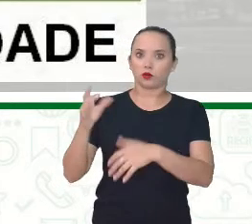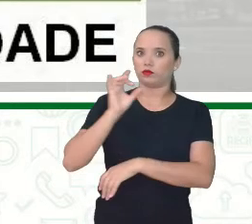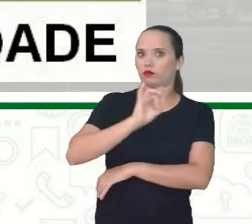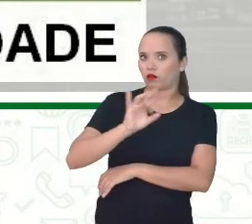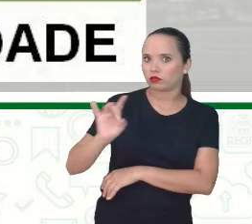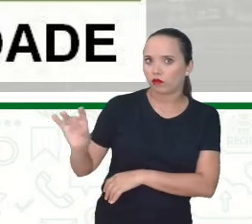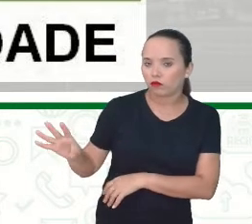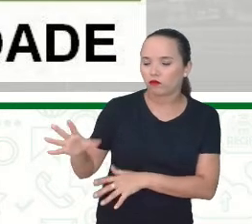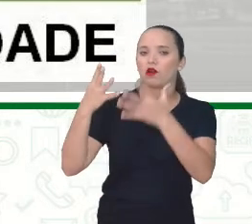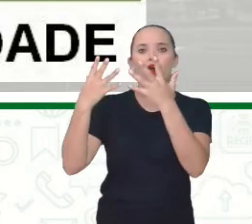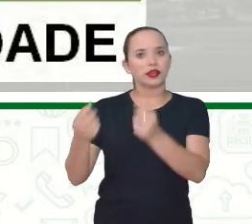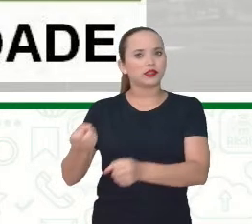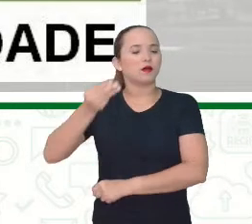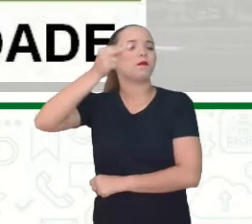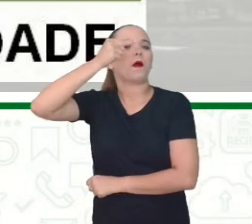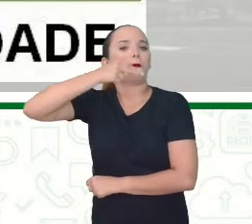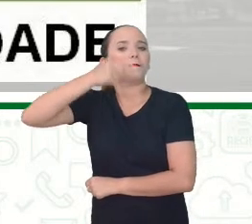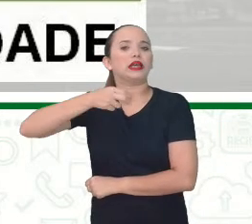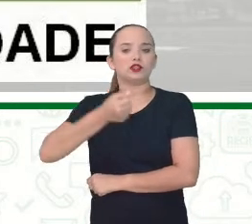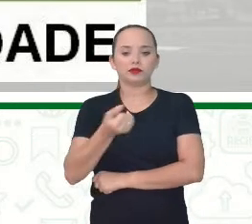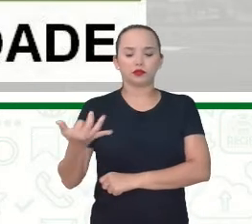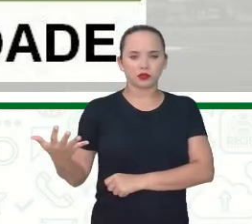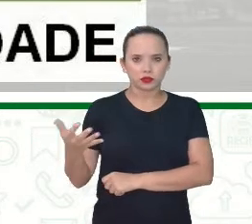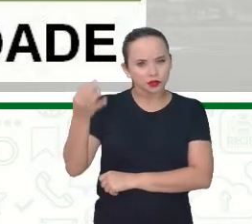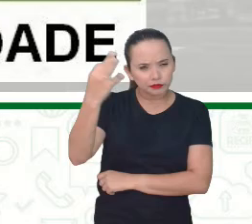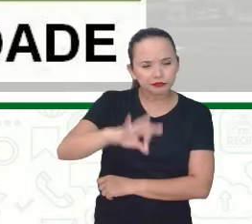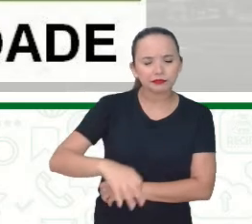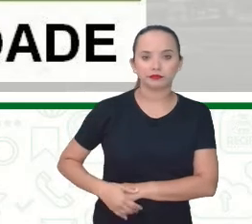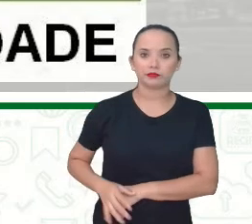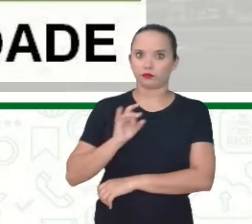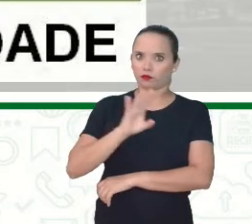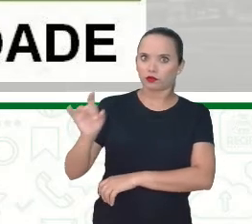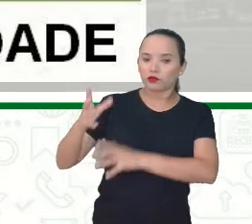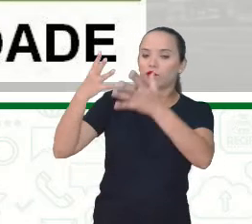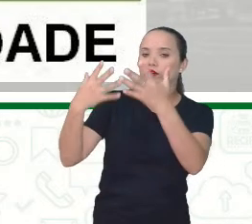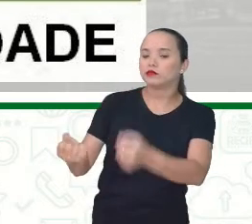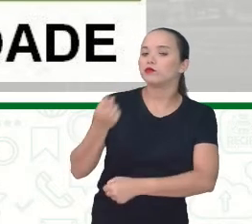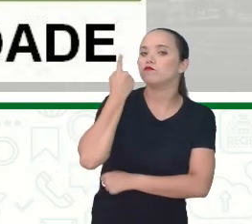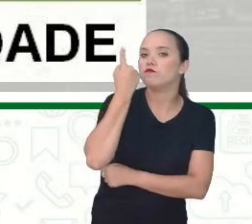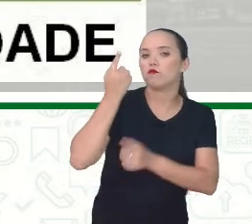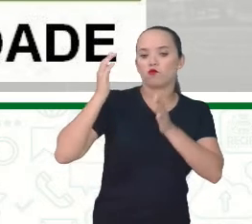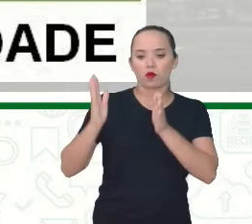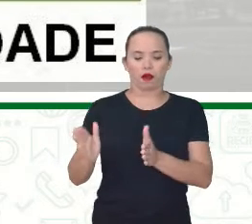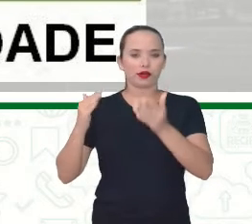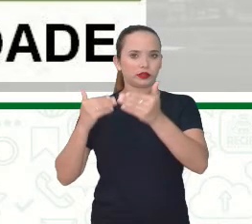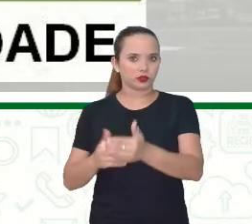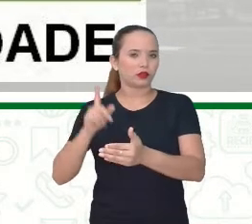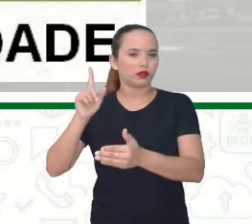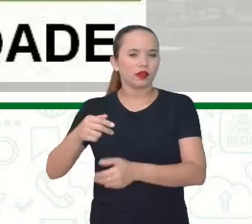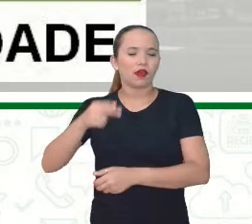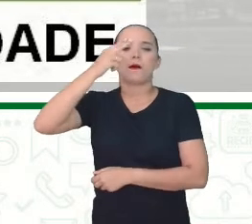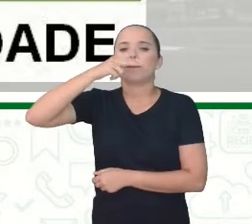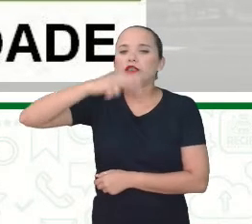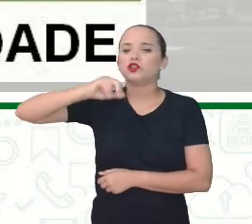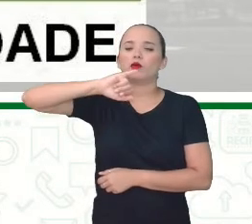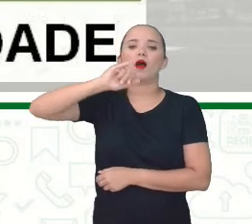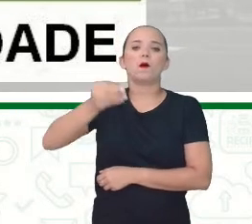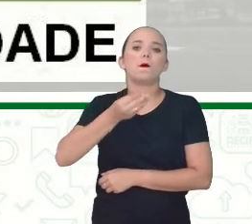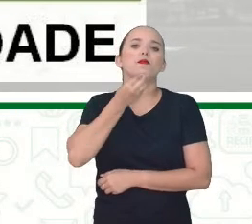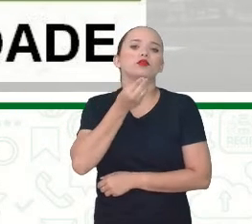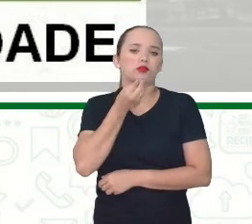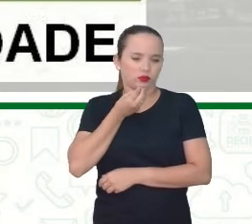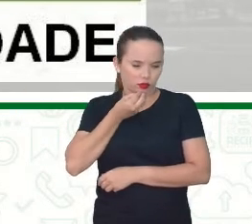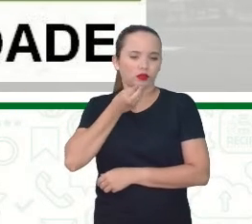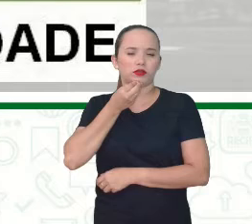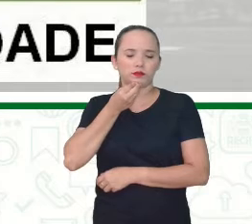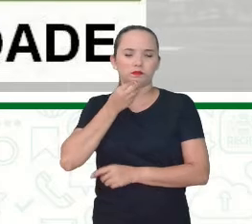mesma quantidade. Então aí eles receberam uma igualdade aí de oportunidades. Porém,